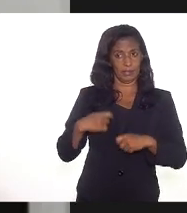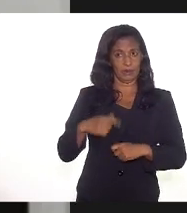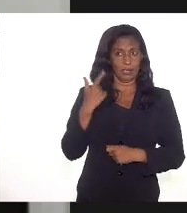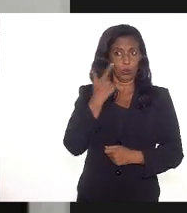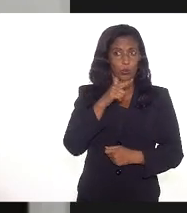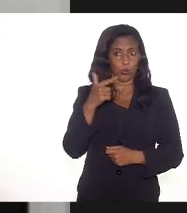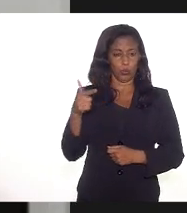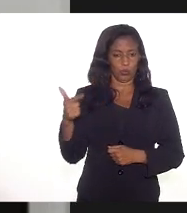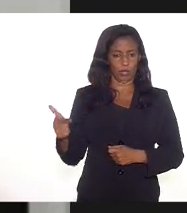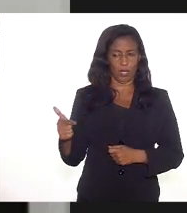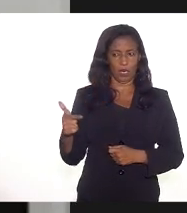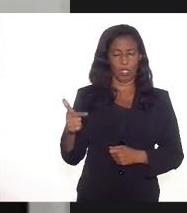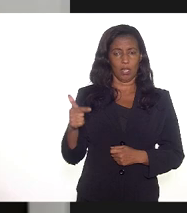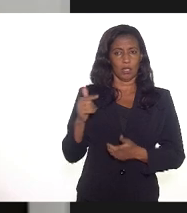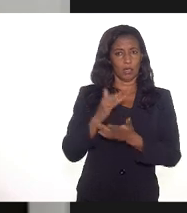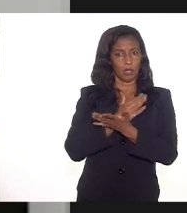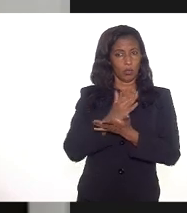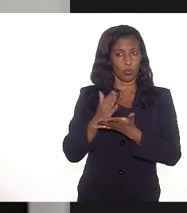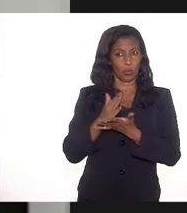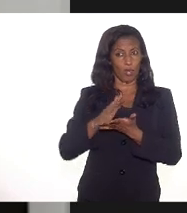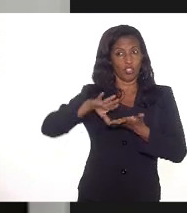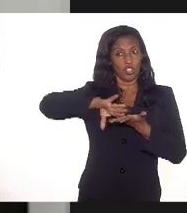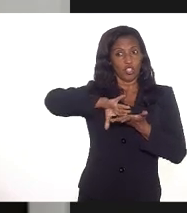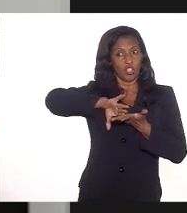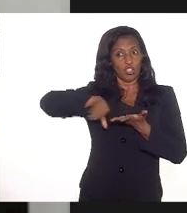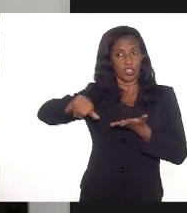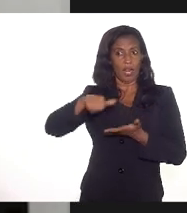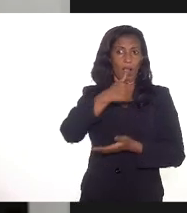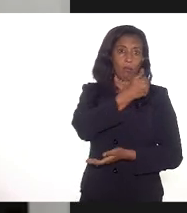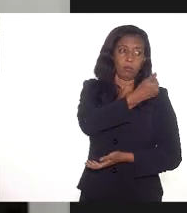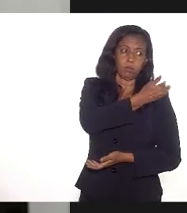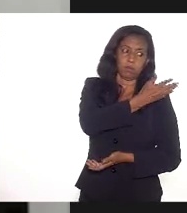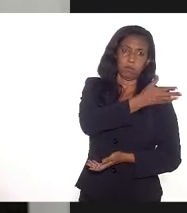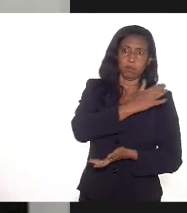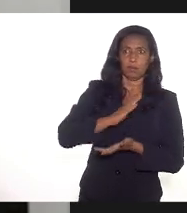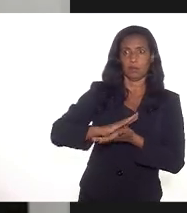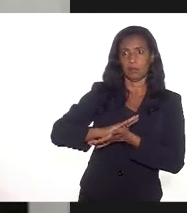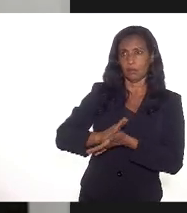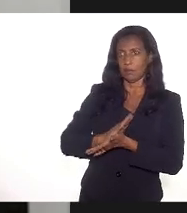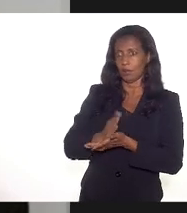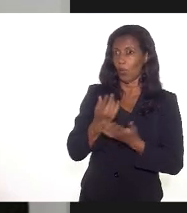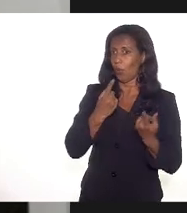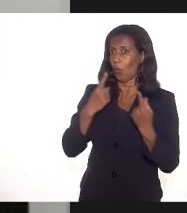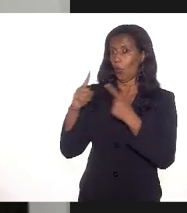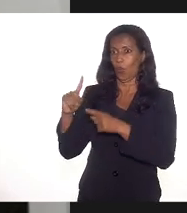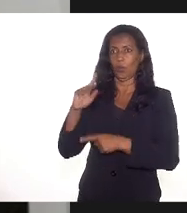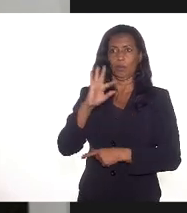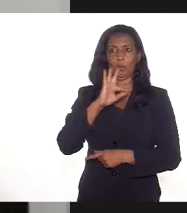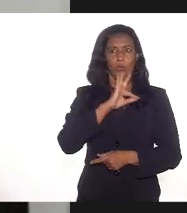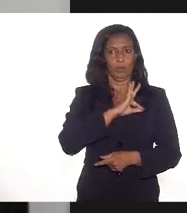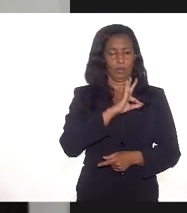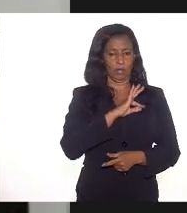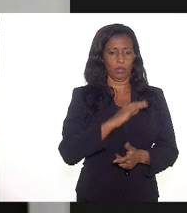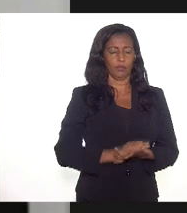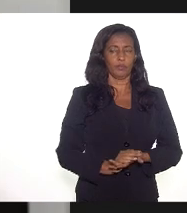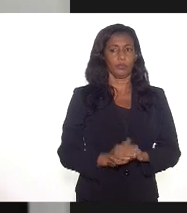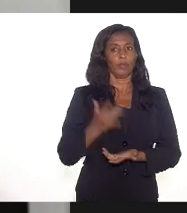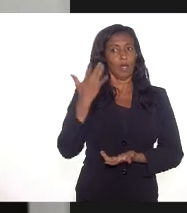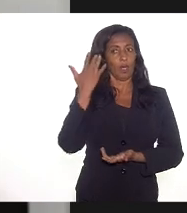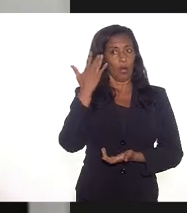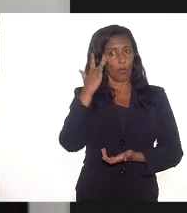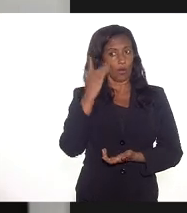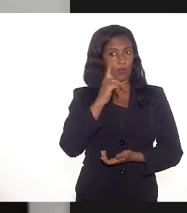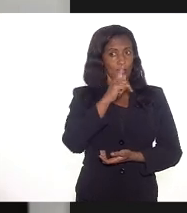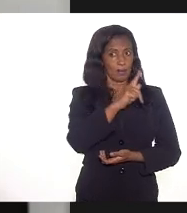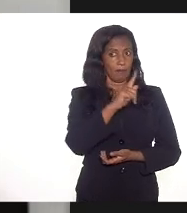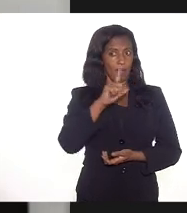quais eliminar o preconceito e a discriminação para com os policiais, eu acho que este PL